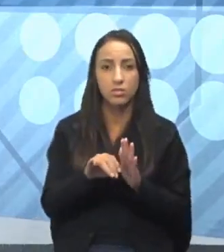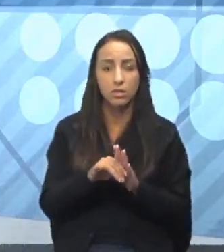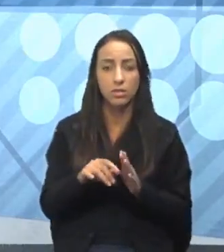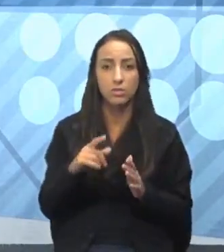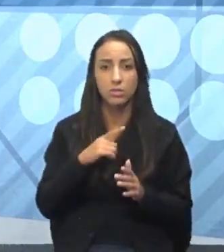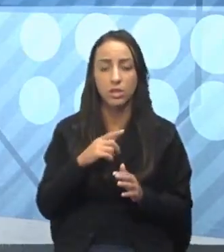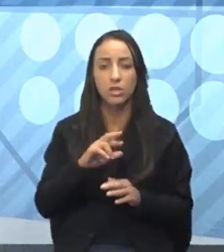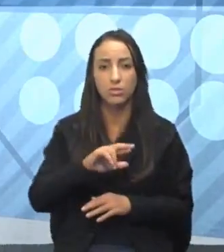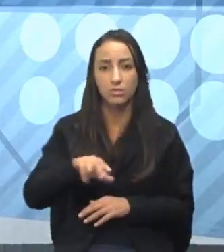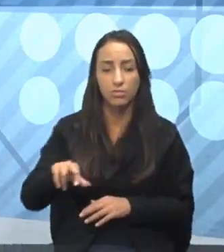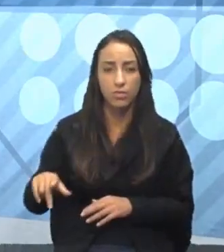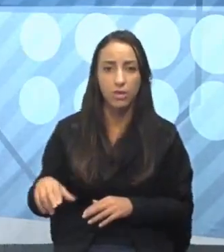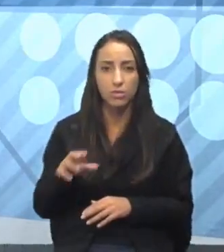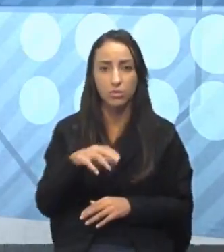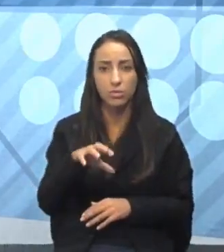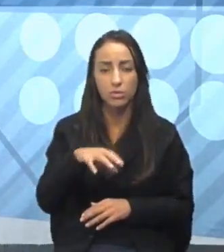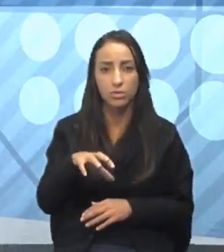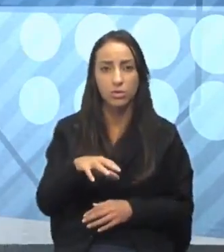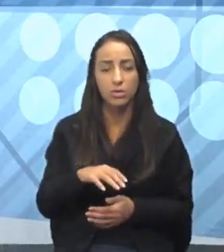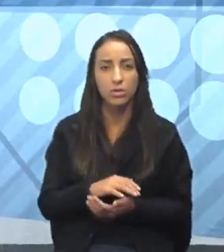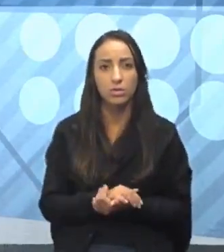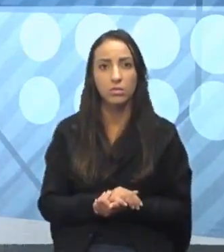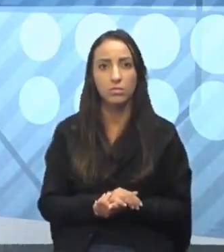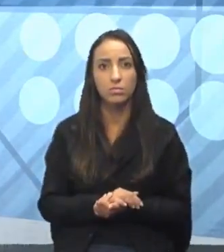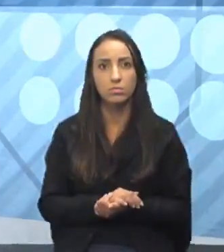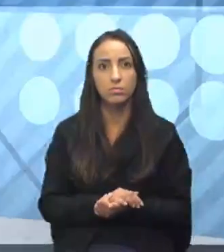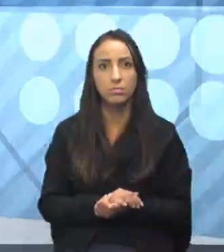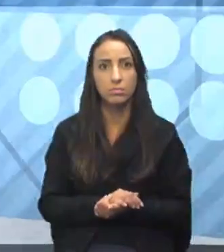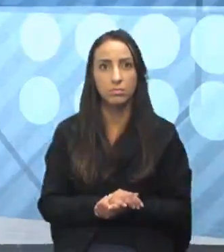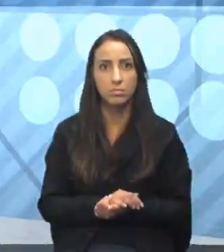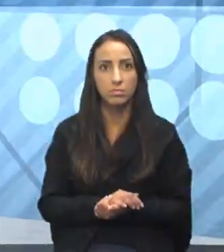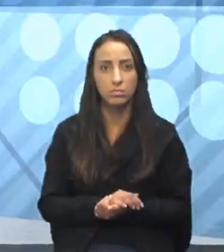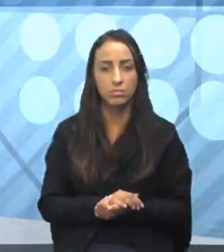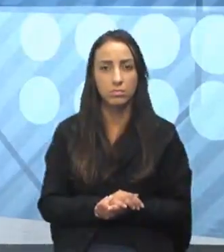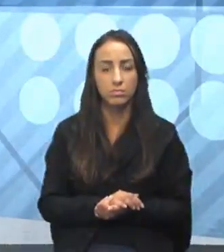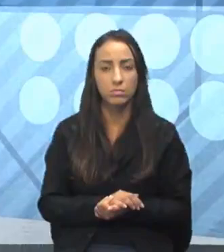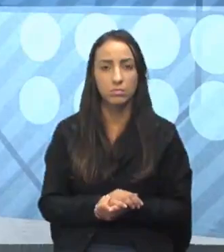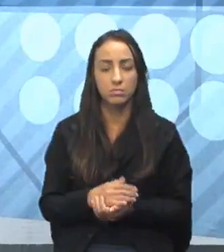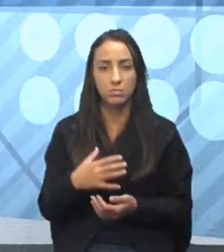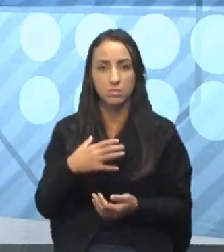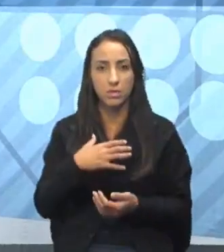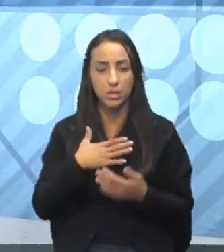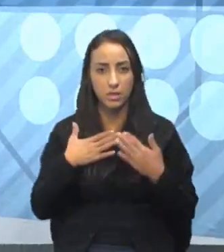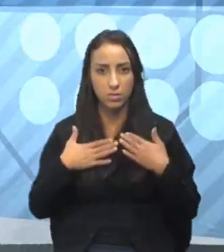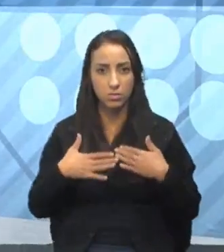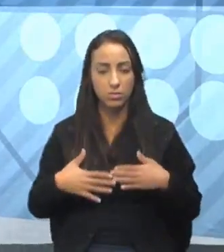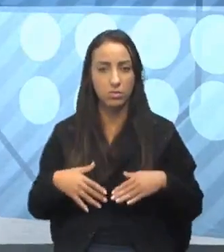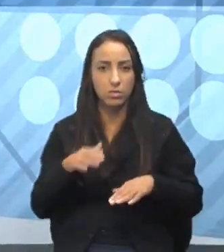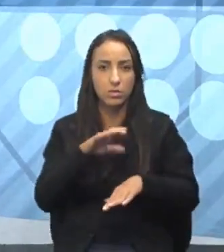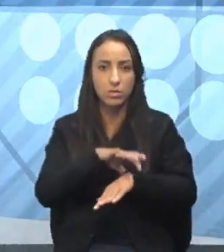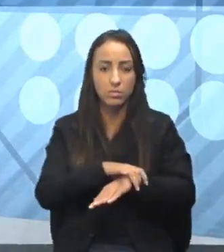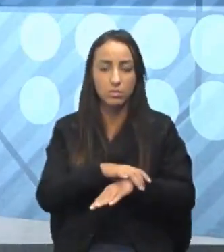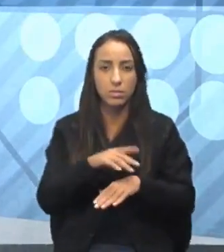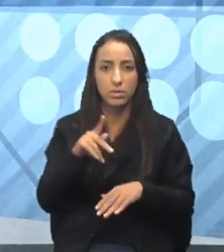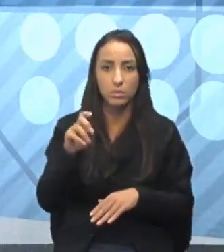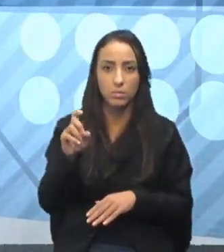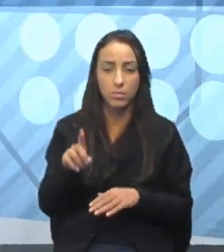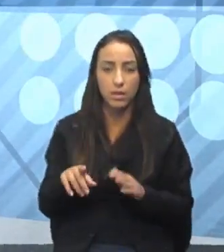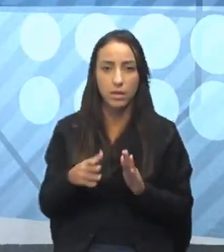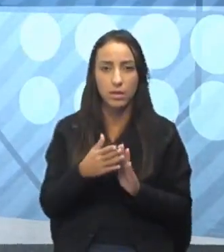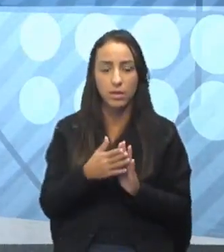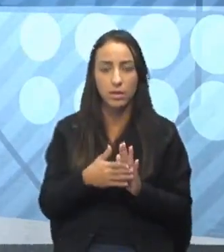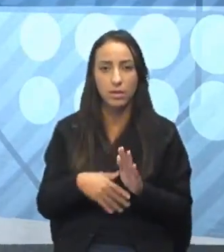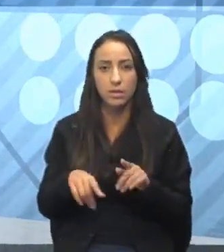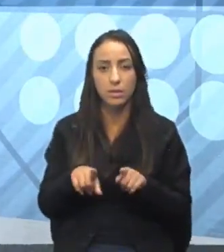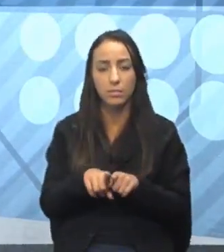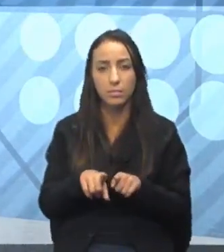realização no tórax, no braço do paciente e na região, então, da perna, no tornozelo, justamente para